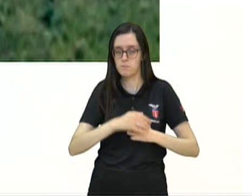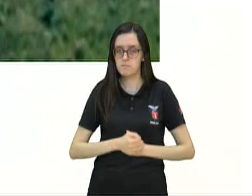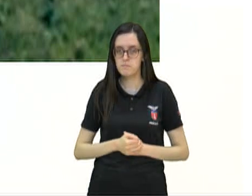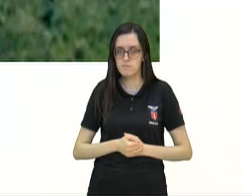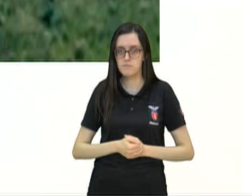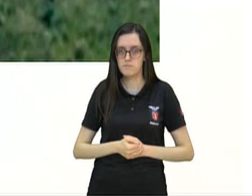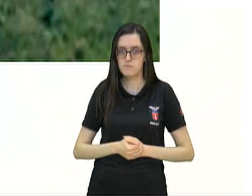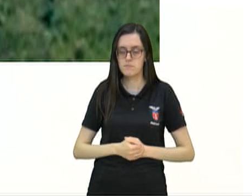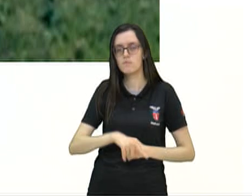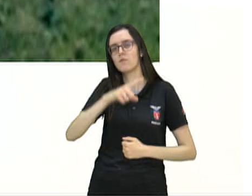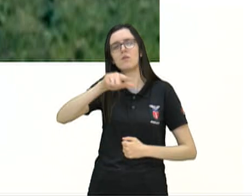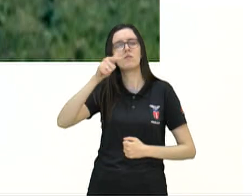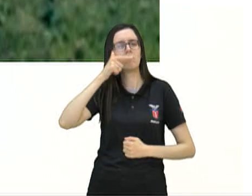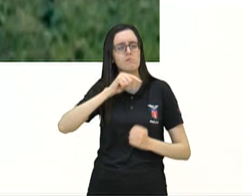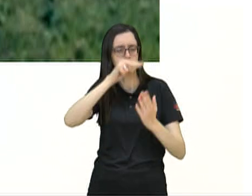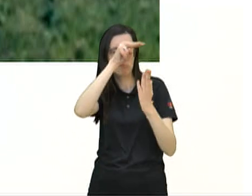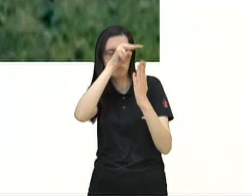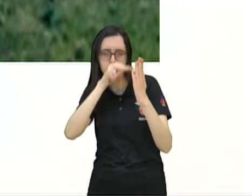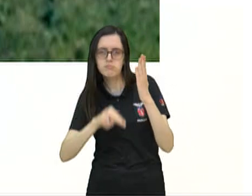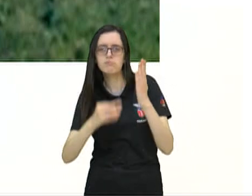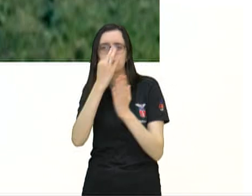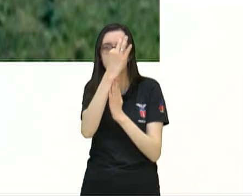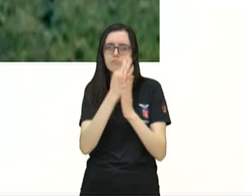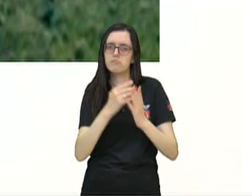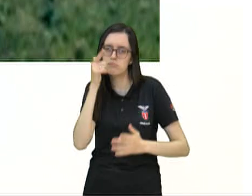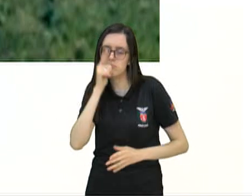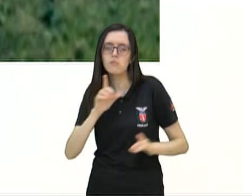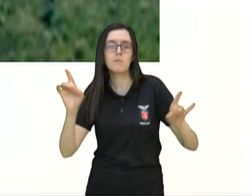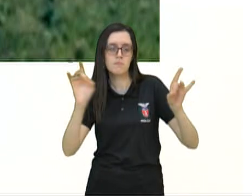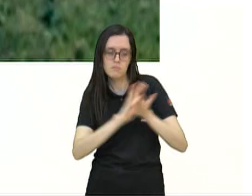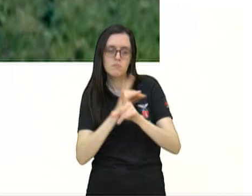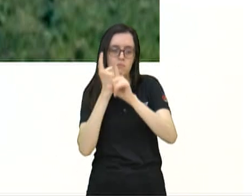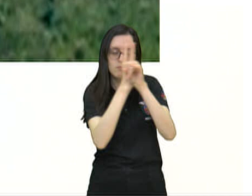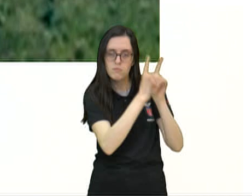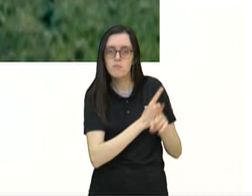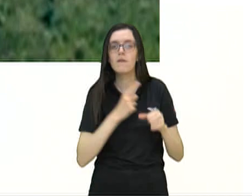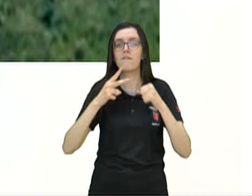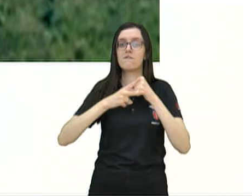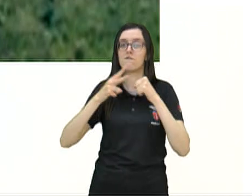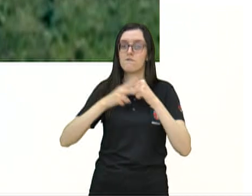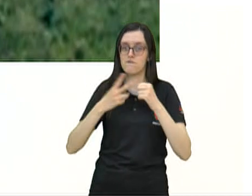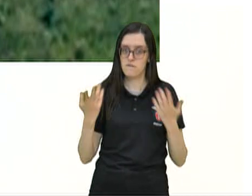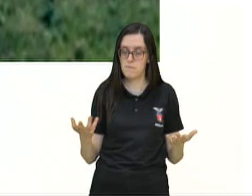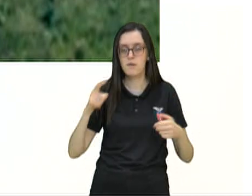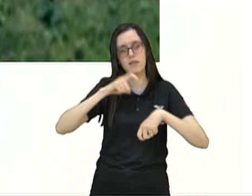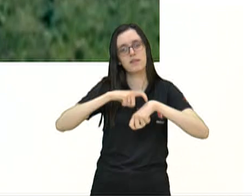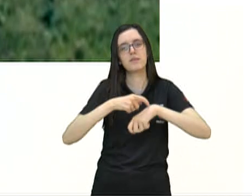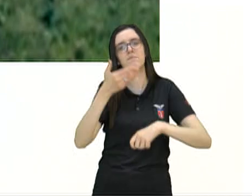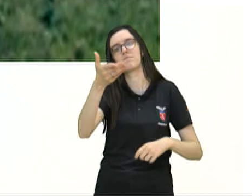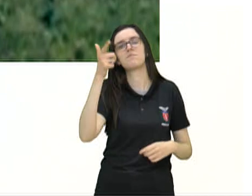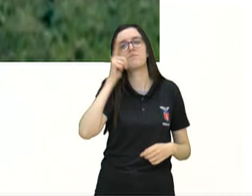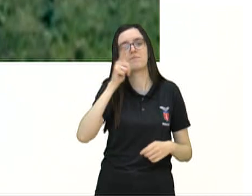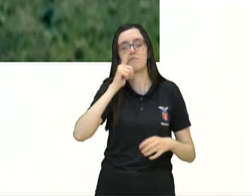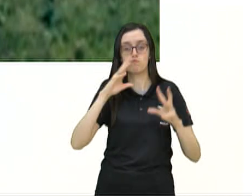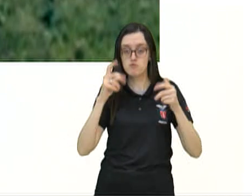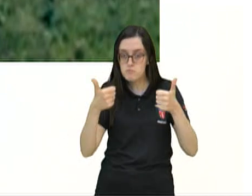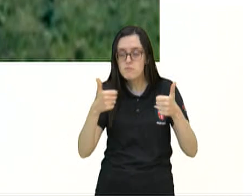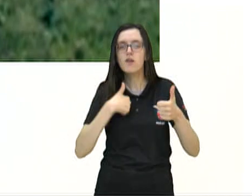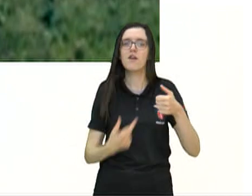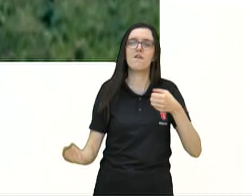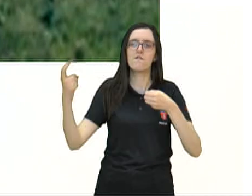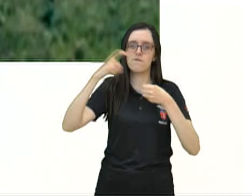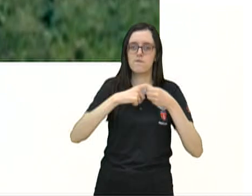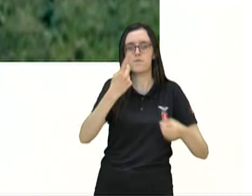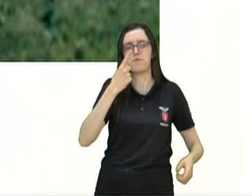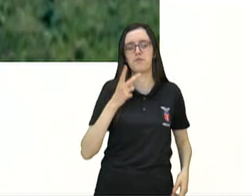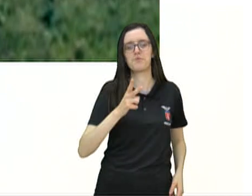Então, façam a leitura do texto e localizem os verbos. Um tempinho para vocês fazerem tudo isso e eu volto